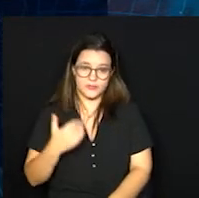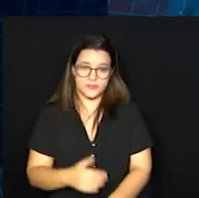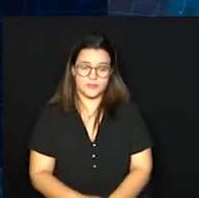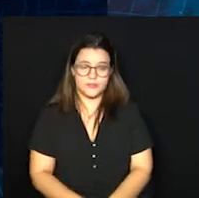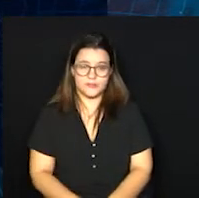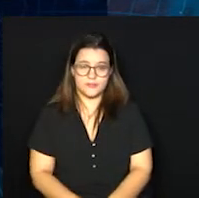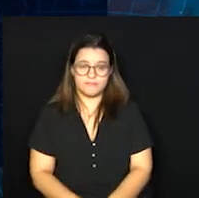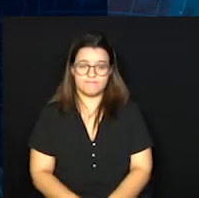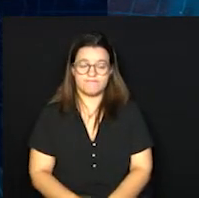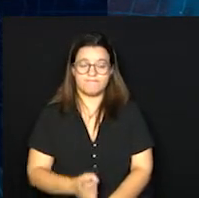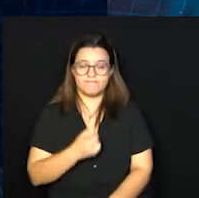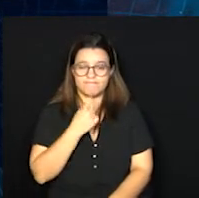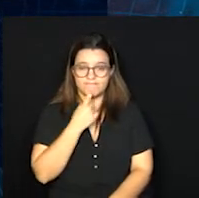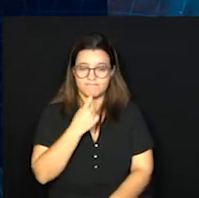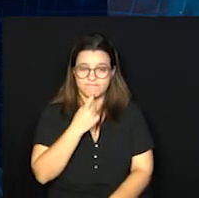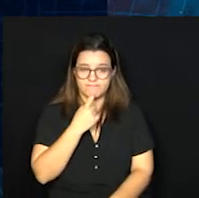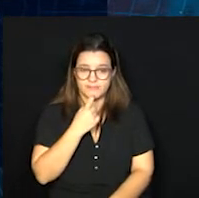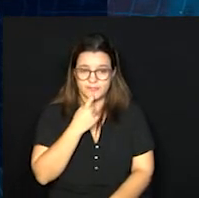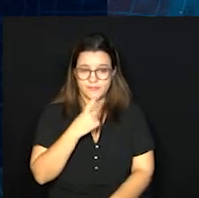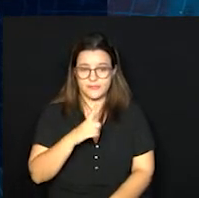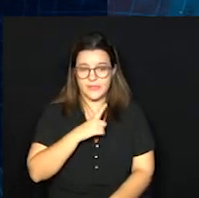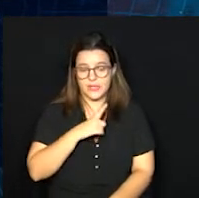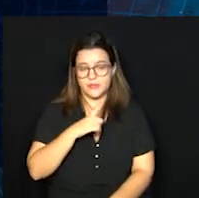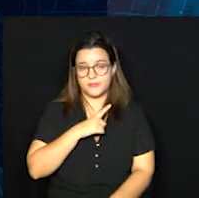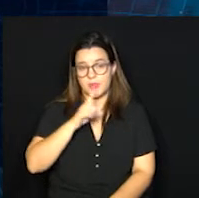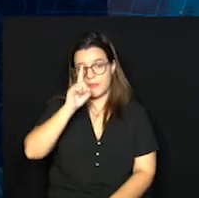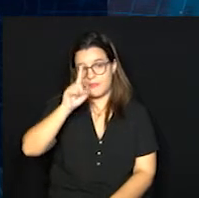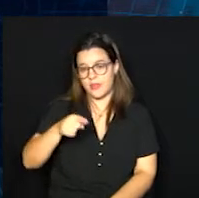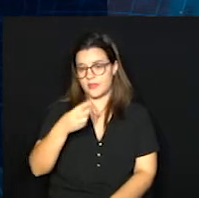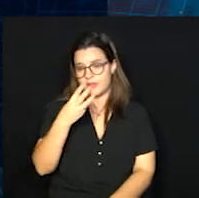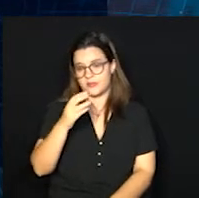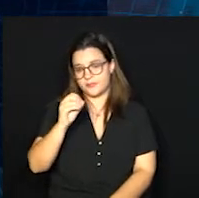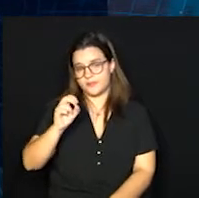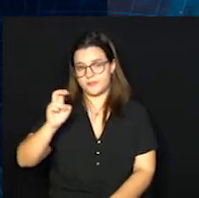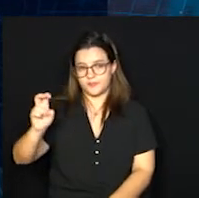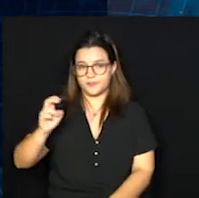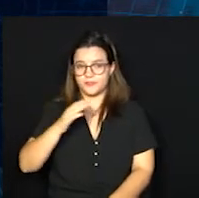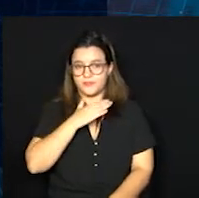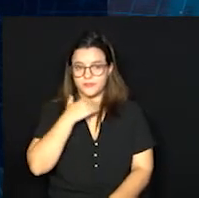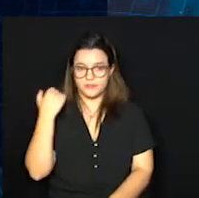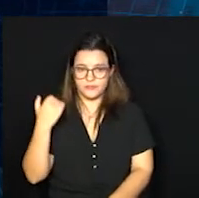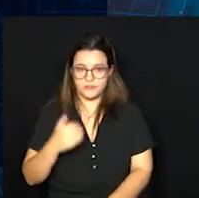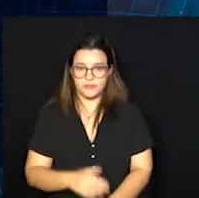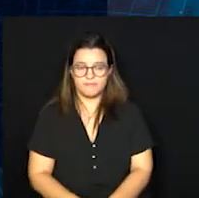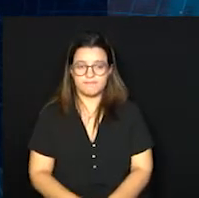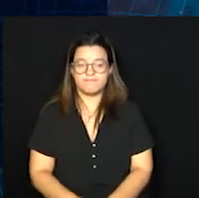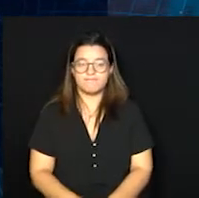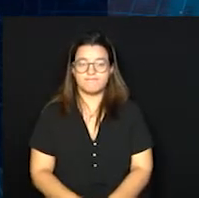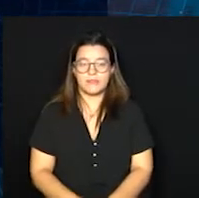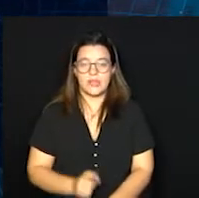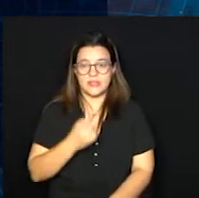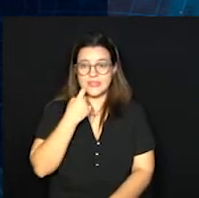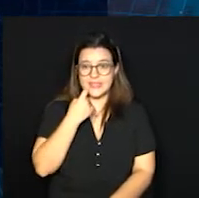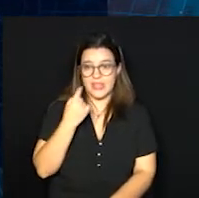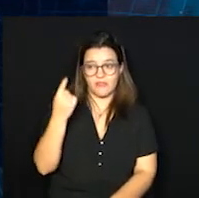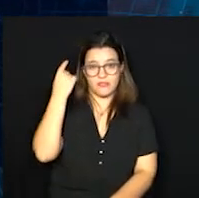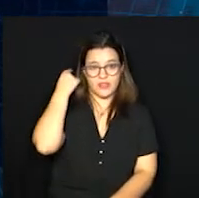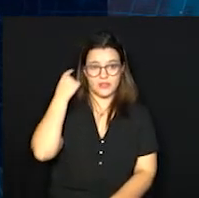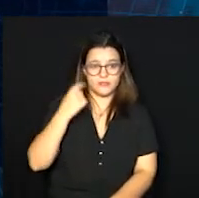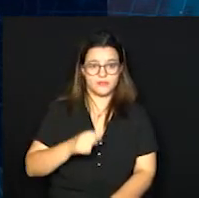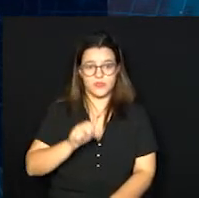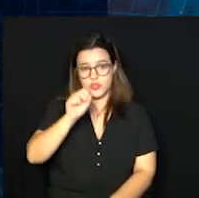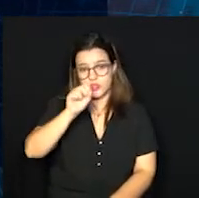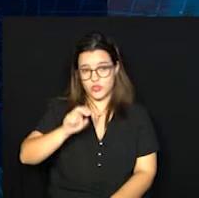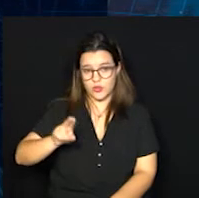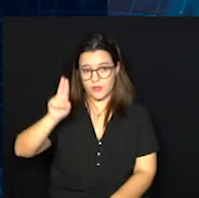2.882. E Campinas responde a um total de 1.305 mortes até a última sexta-feira. Sumaré vem